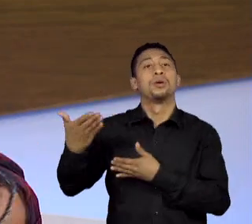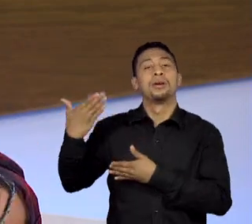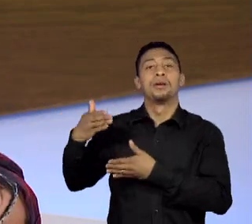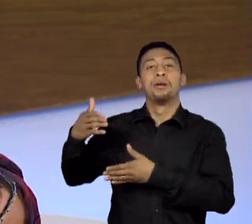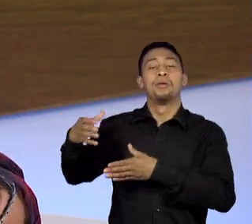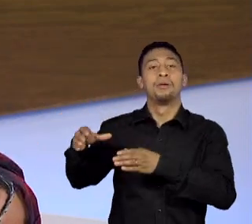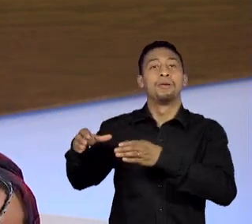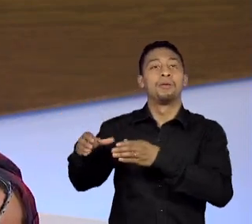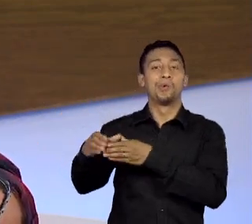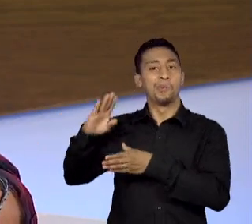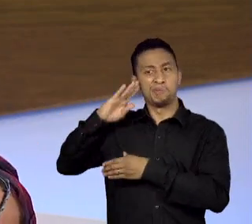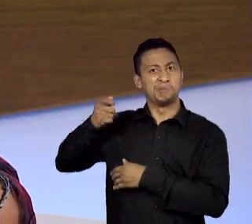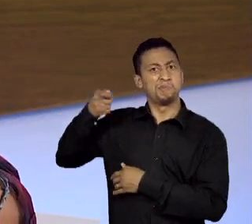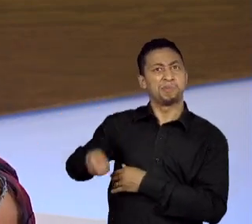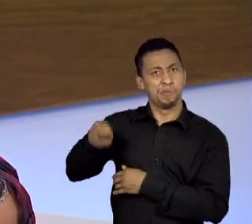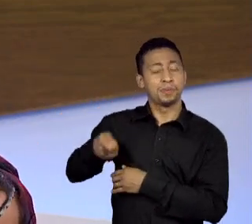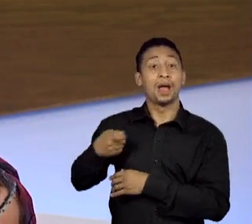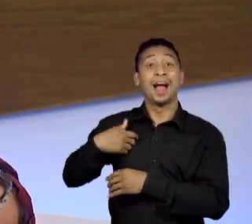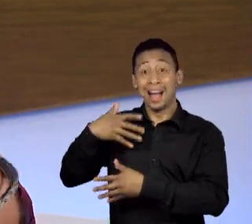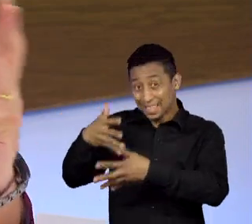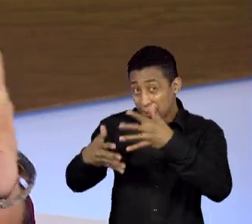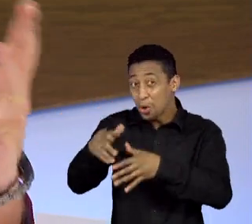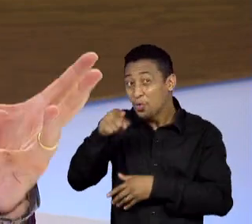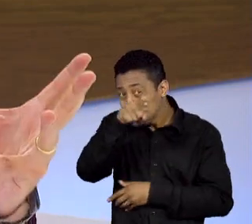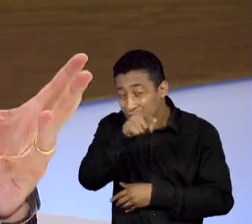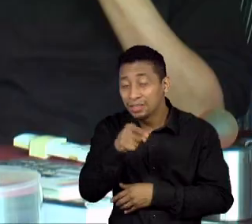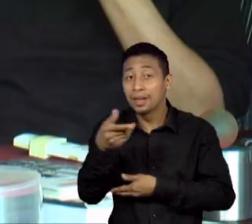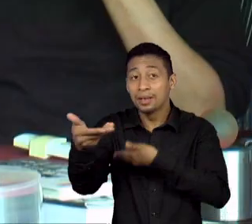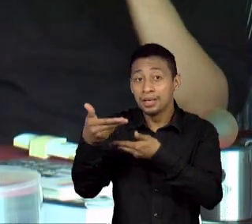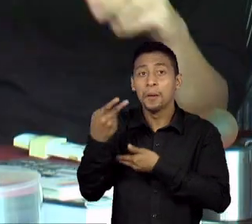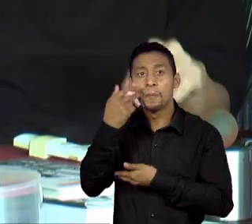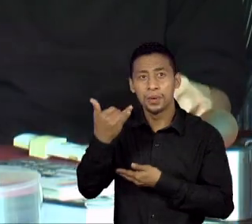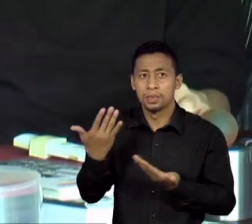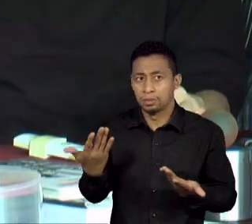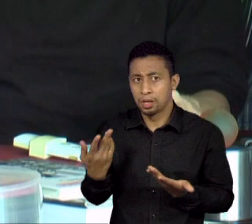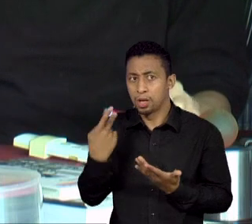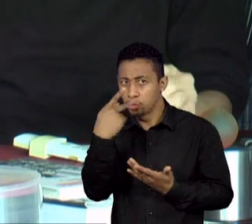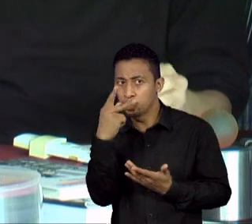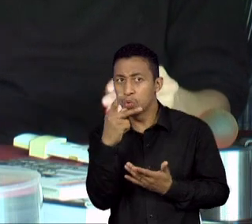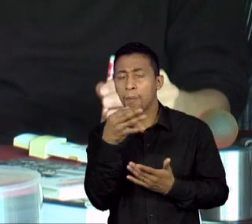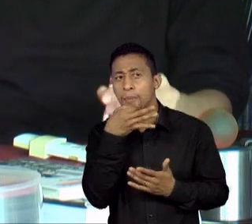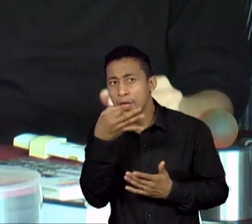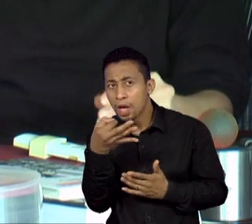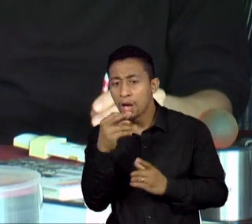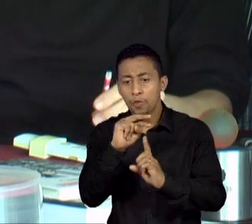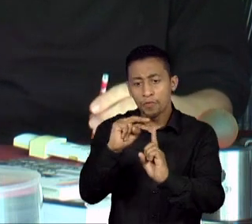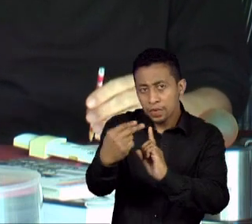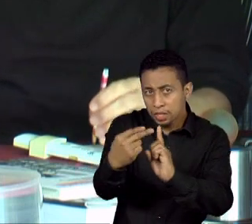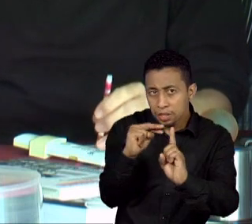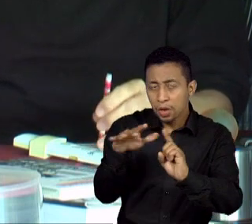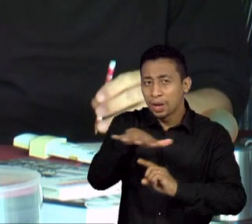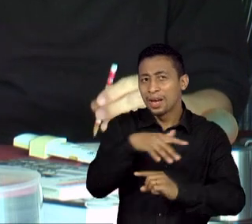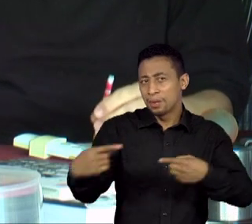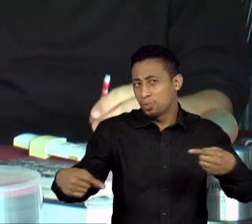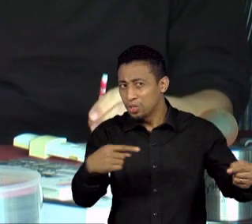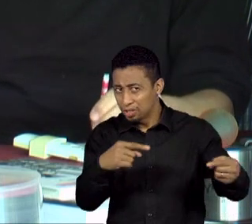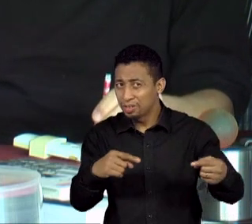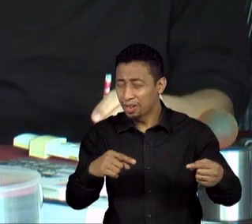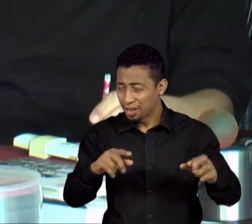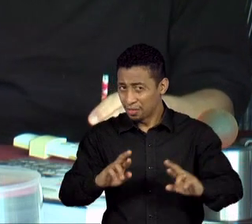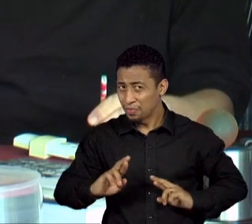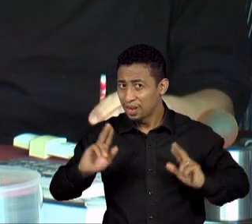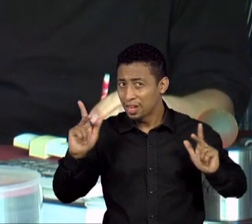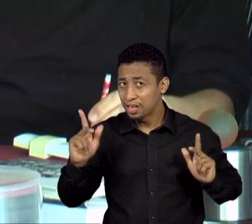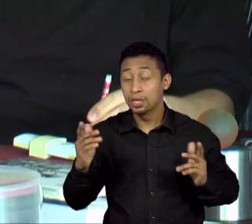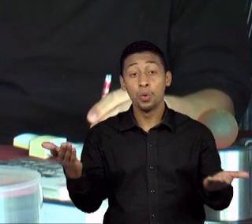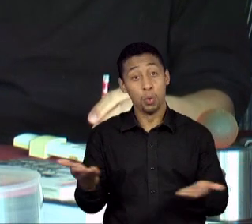ver. Você imagina o quanto isso mudou a tua visão sobre a política e, chegando para hoje, você é pai de 3